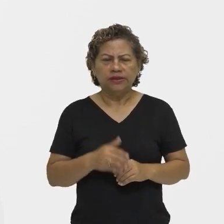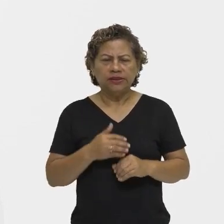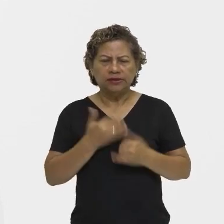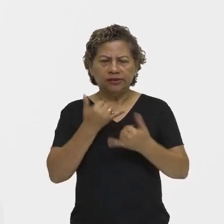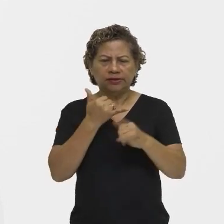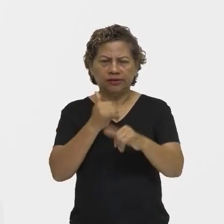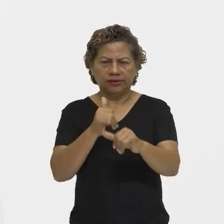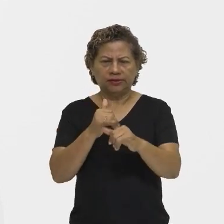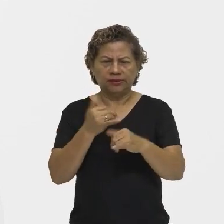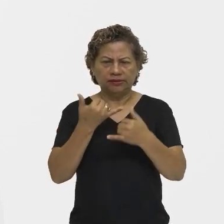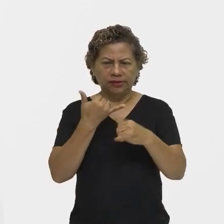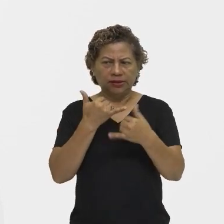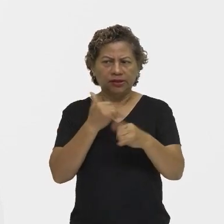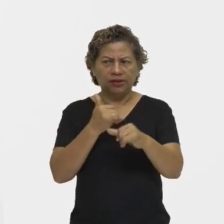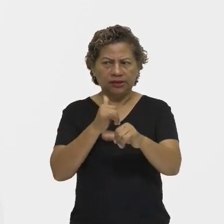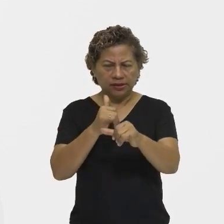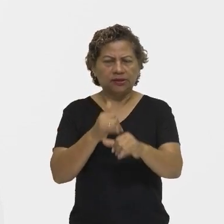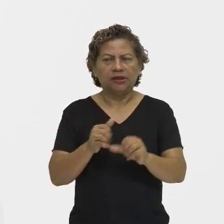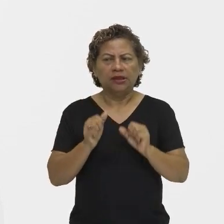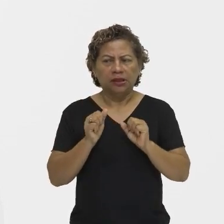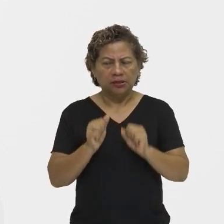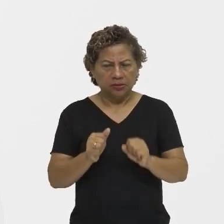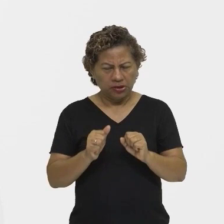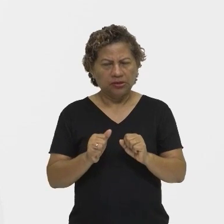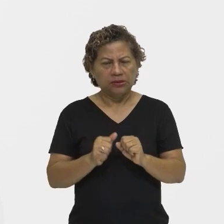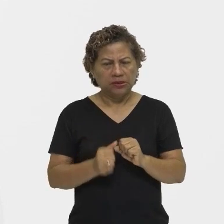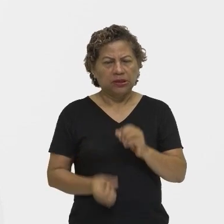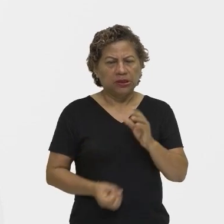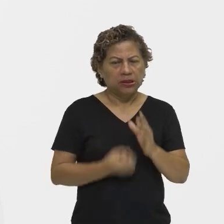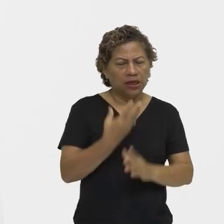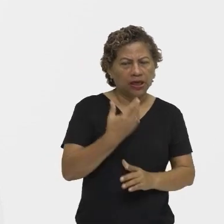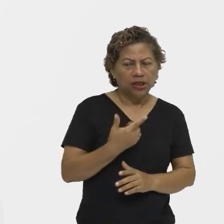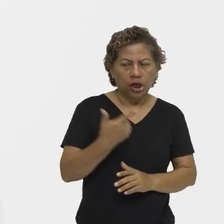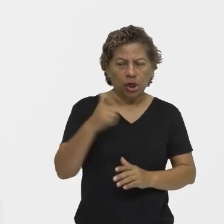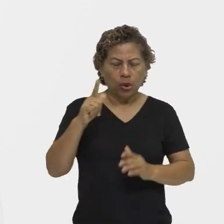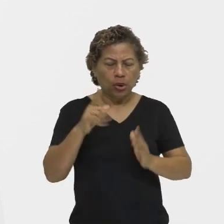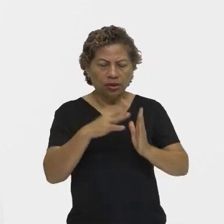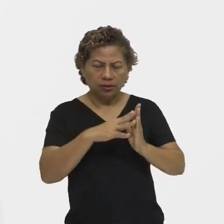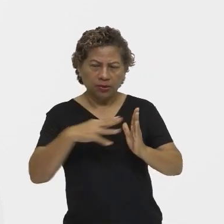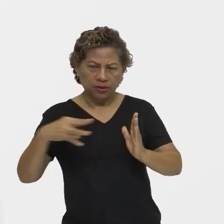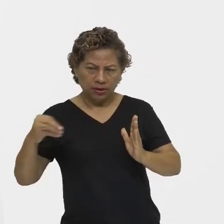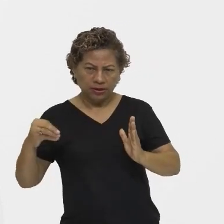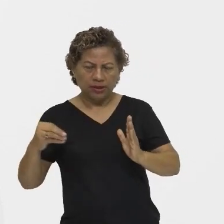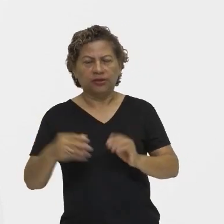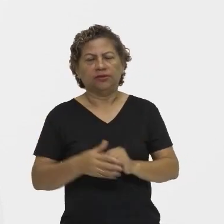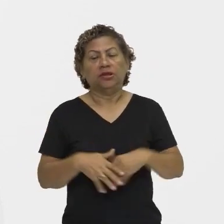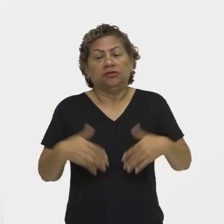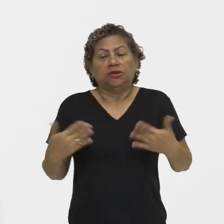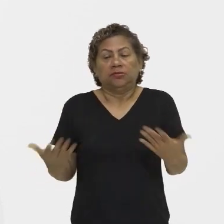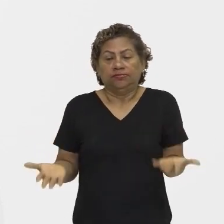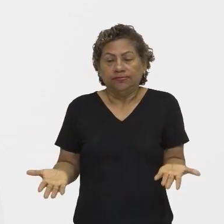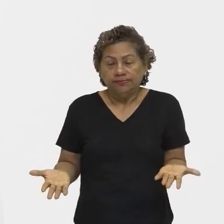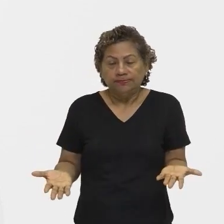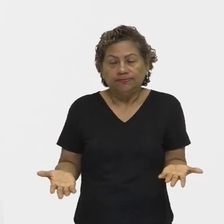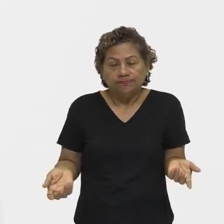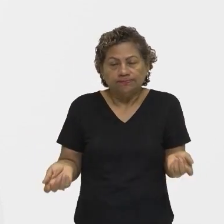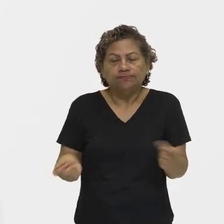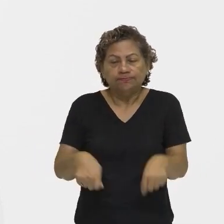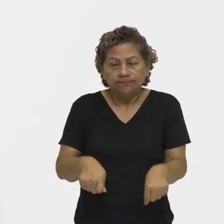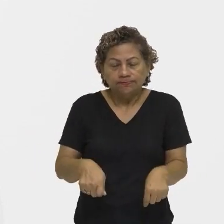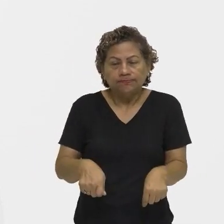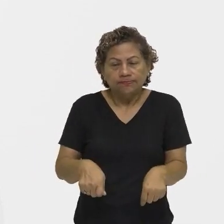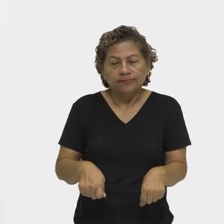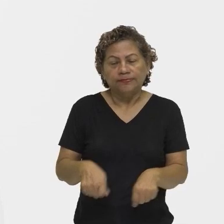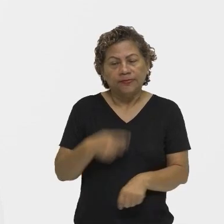destruída, ela só pode ser transformada de uma modalidade para outra. Tá? Então, nós podemos